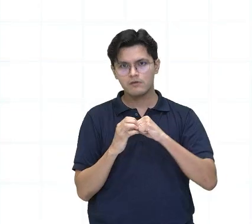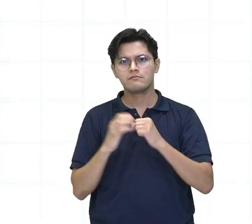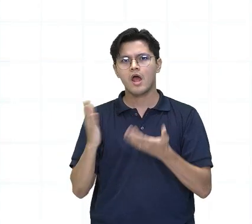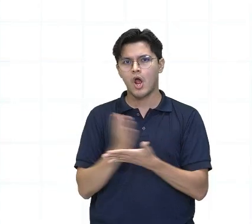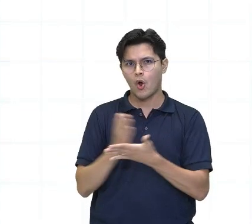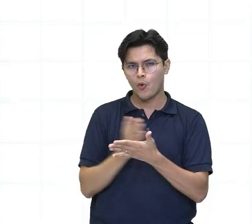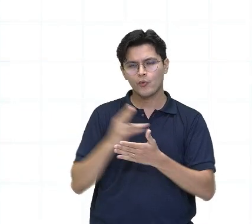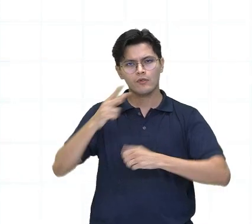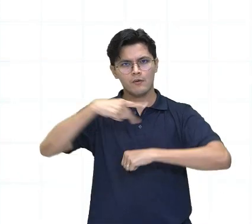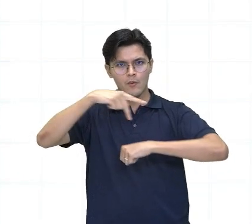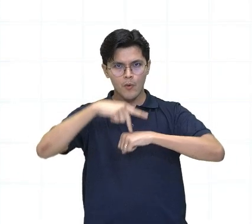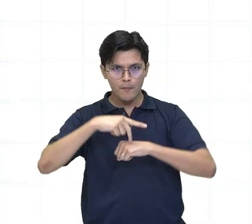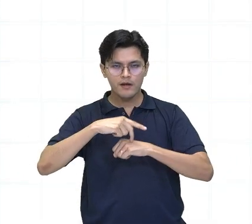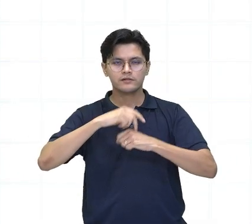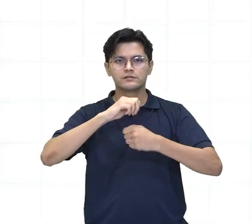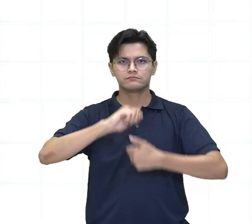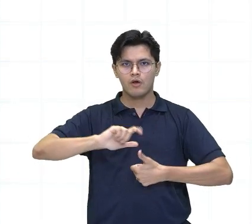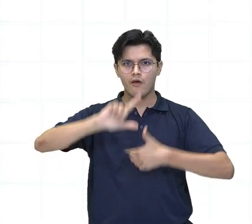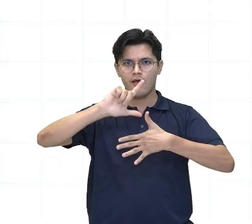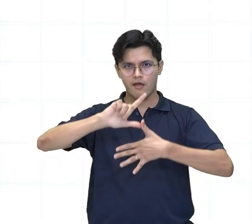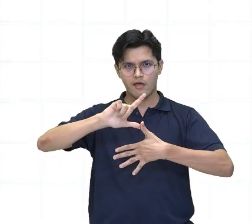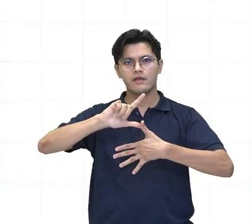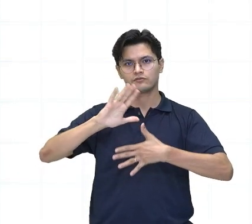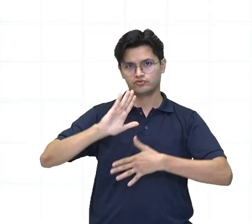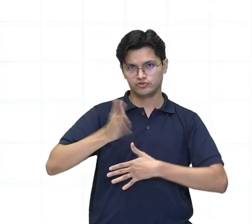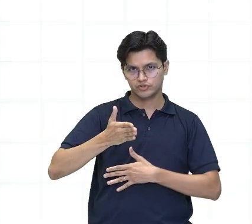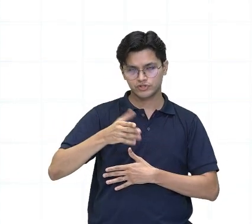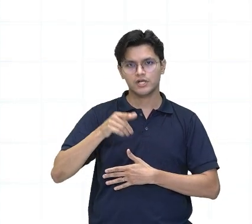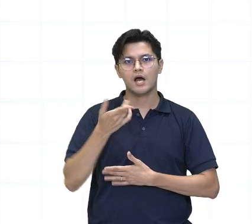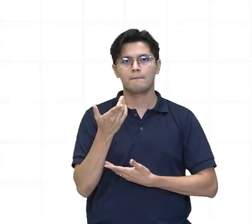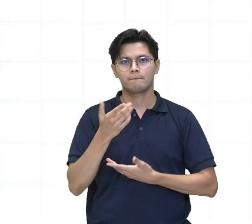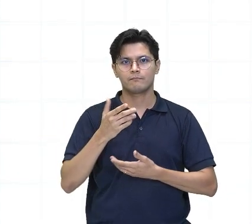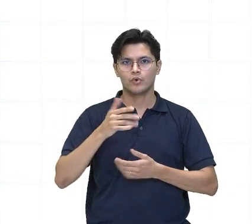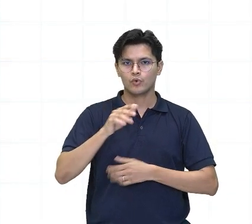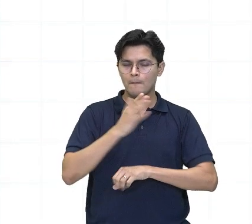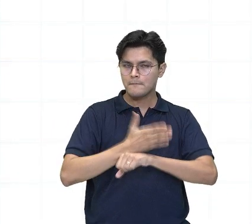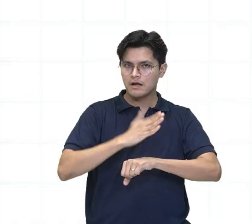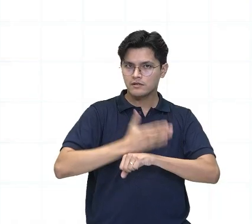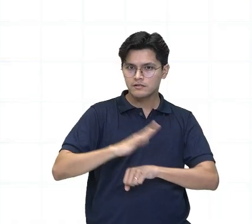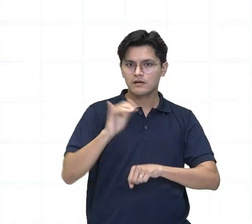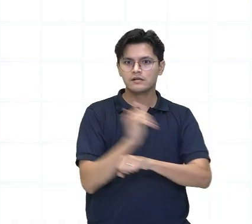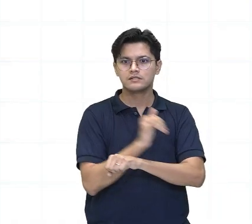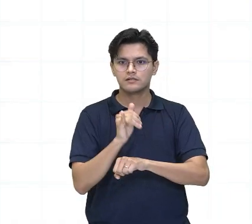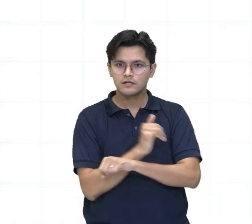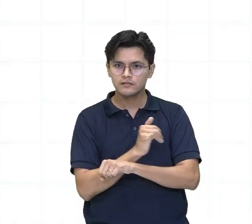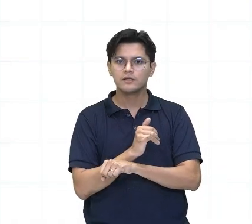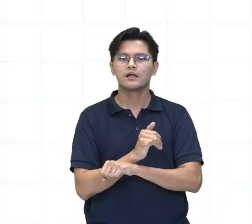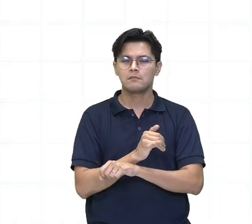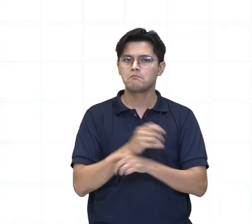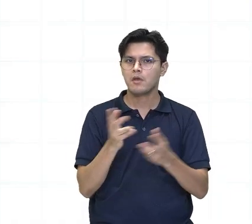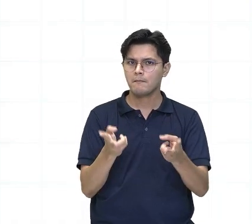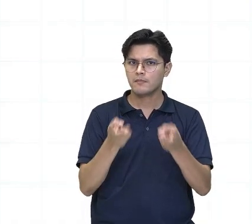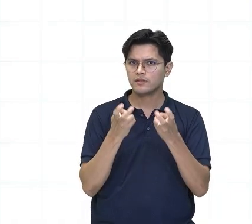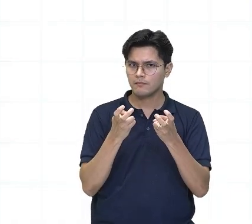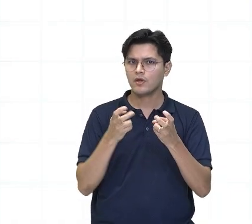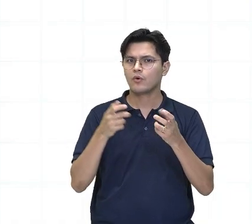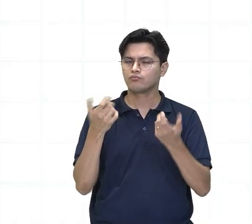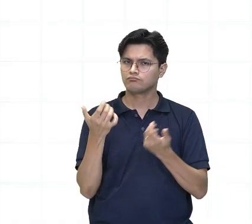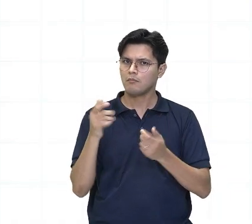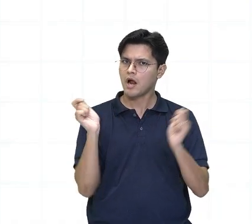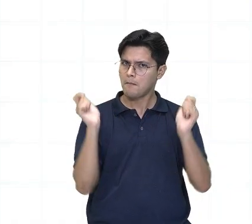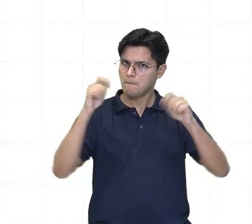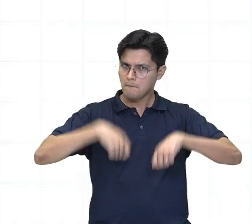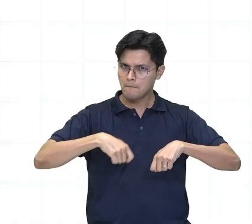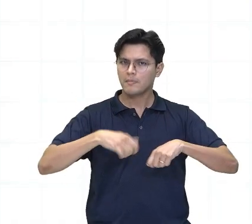Latina, funcionam bem e que iniciativas como o redirecionamento de fármacos, desenvolvimento de